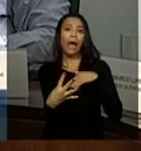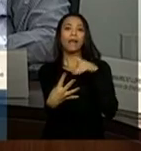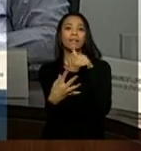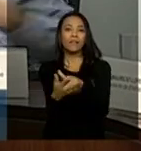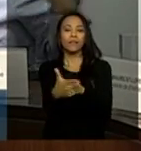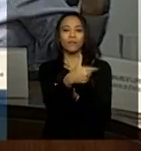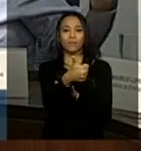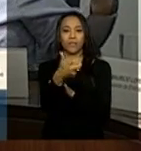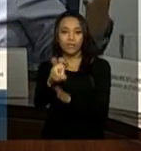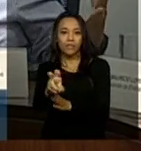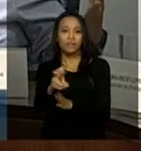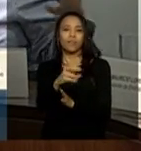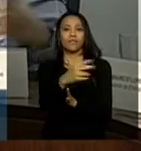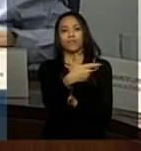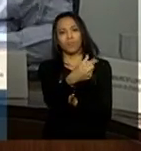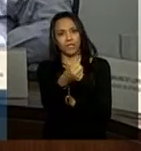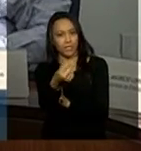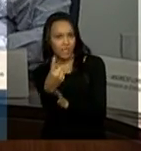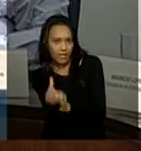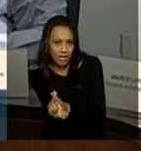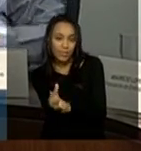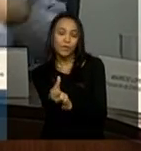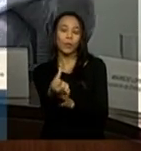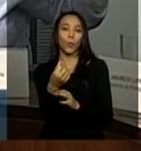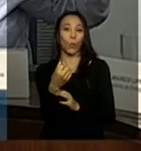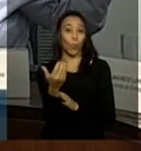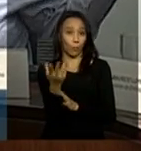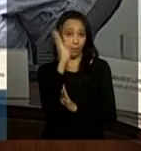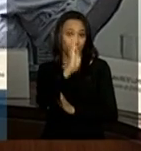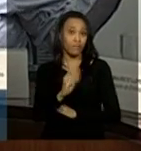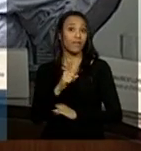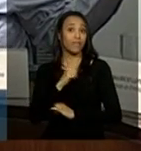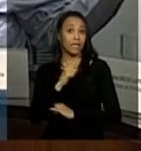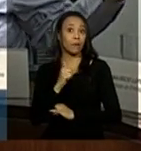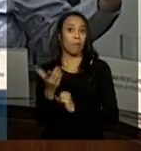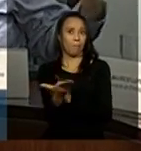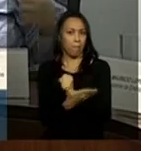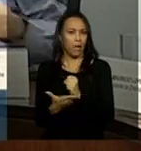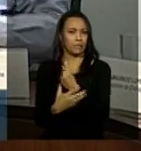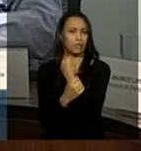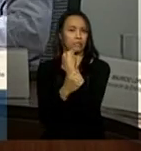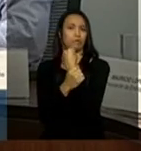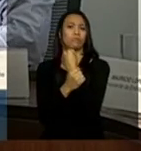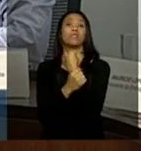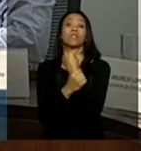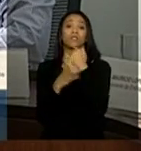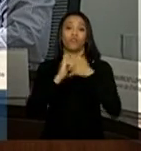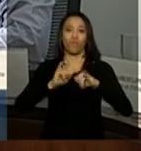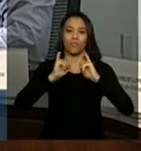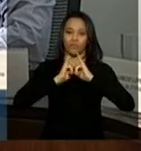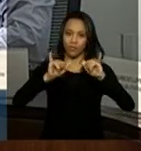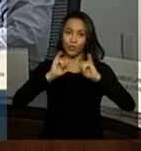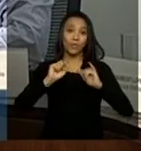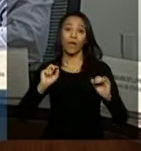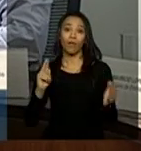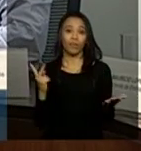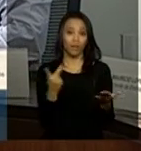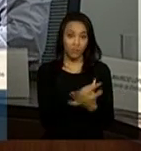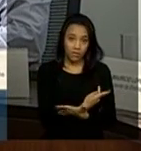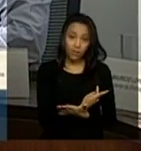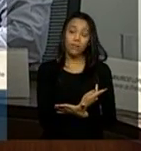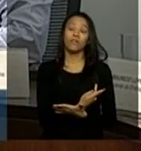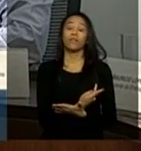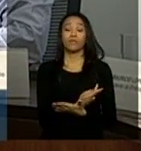início de 2016, o Brasil terá uma base realmente de formações com essa plataforma web, com o cadastro ambiental rural que deve concluir